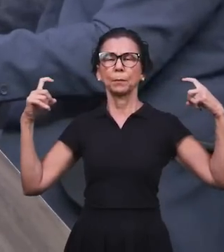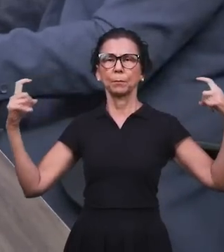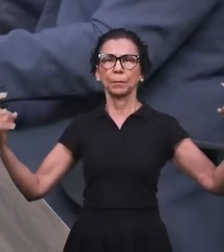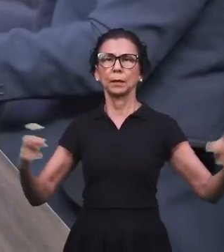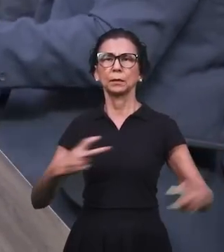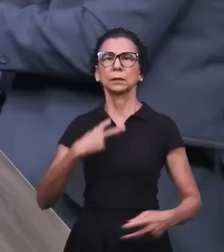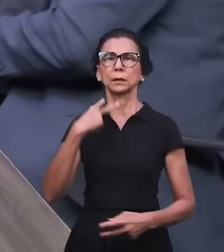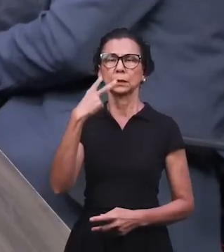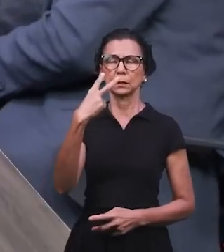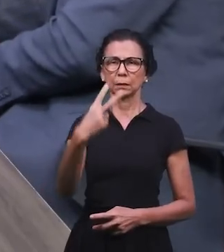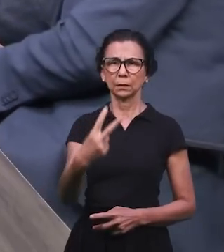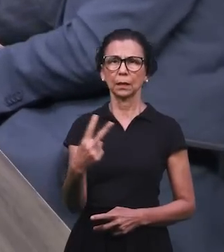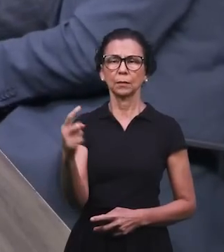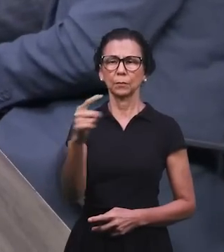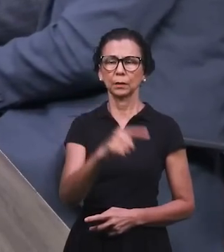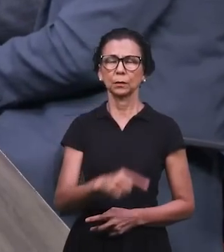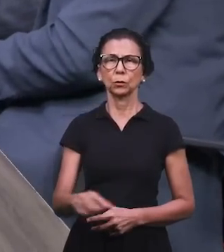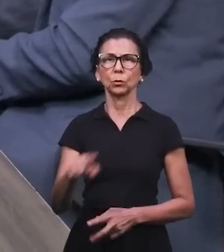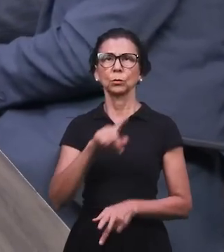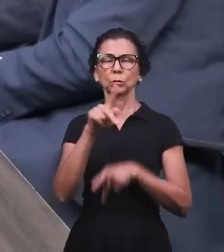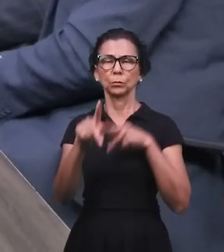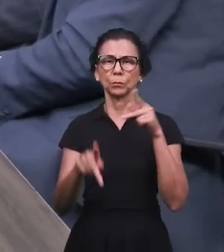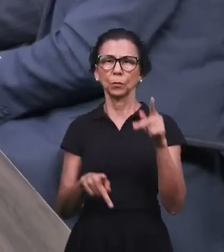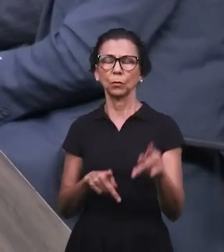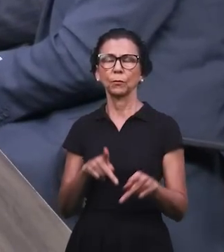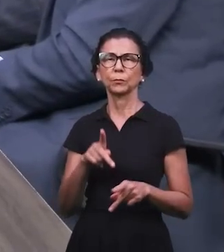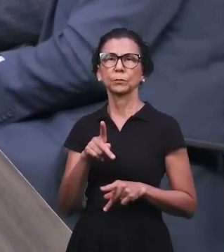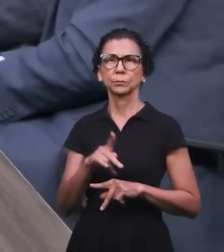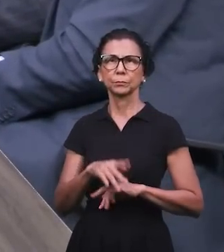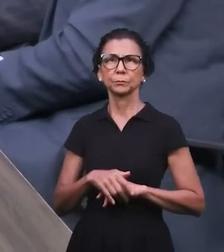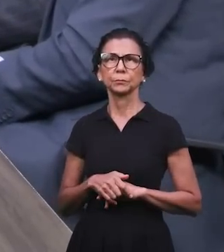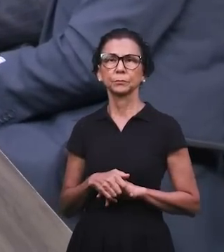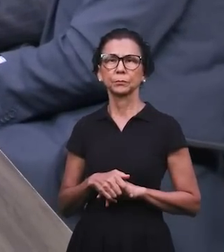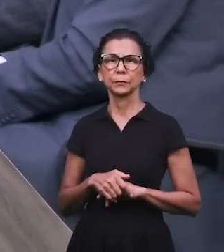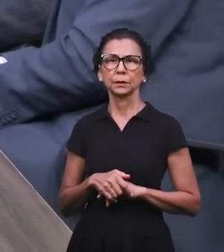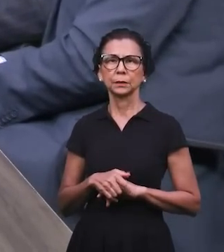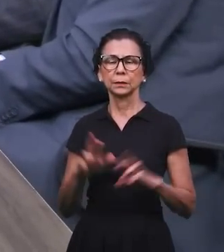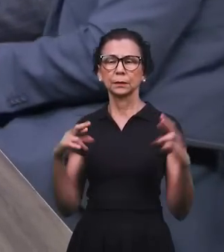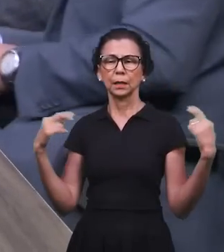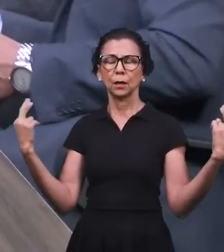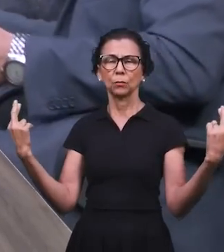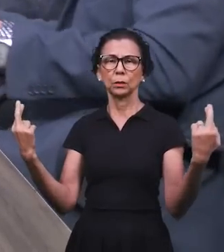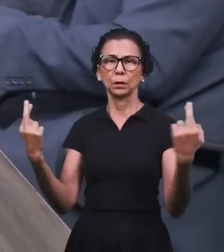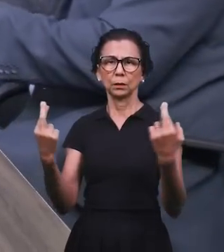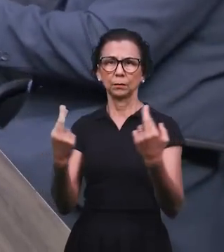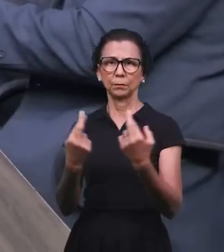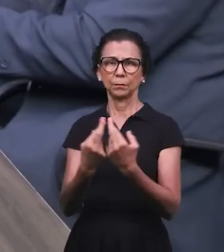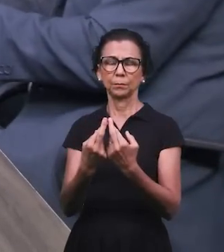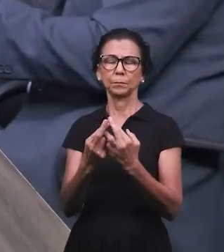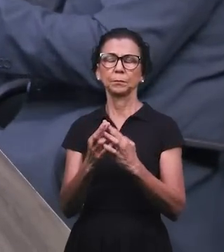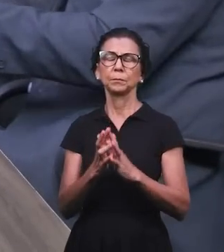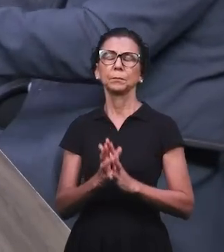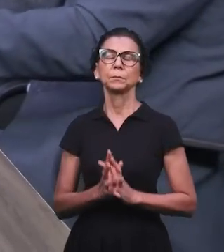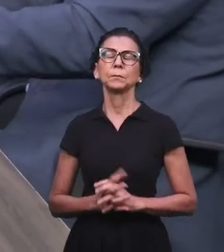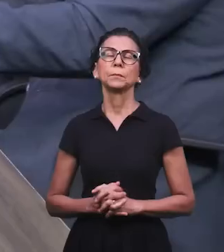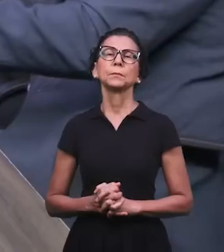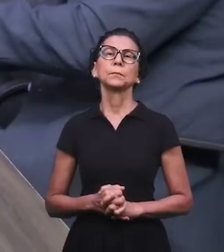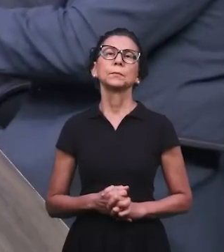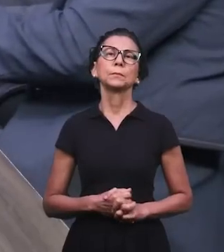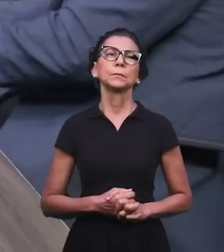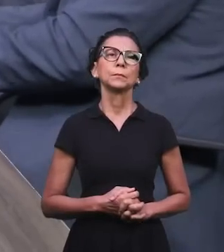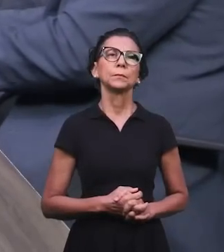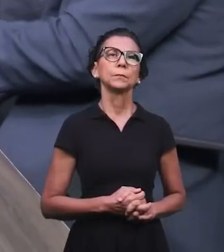nas cidades fortes. Glória a Jesus. Louvado seja o nome do Senhor. Bem, irmãos, nós já estamos chegando ao final desse programa, né? No programa